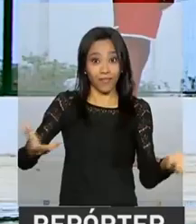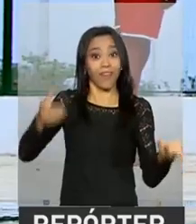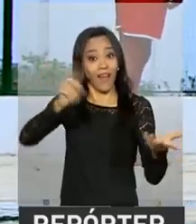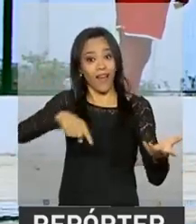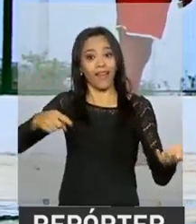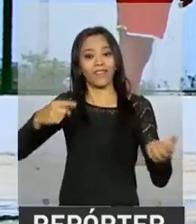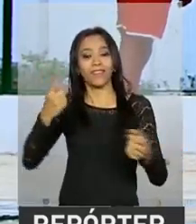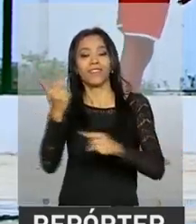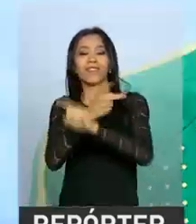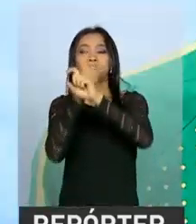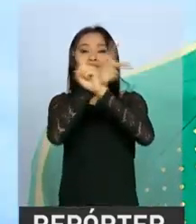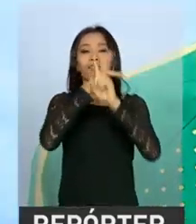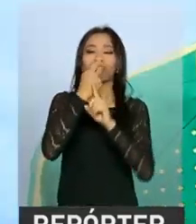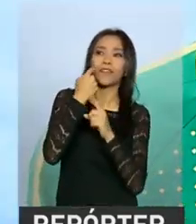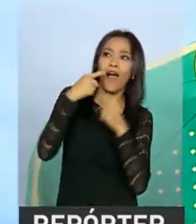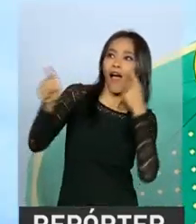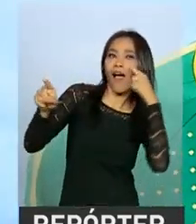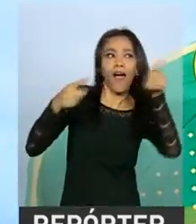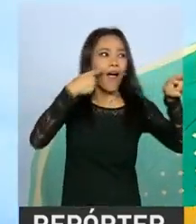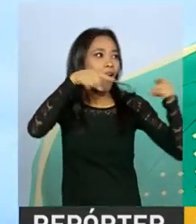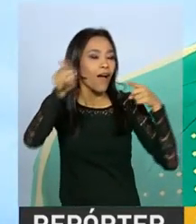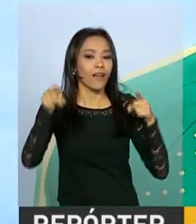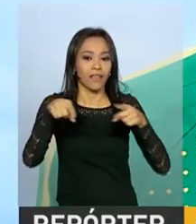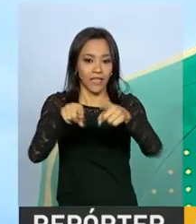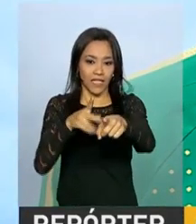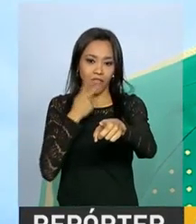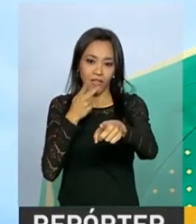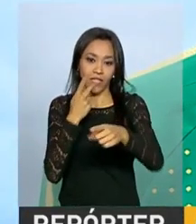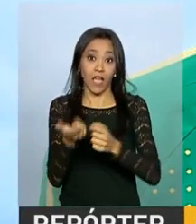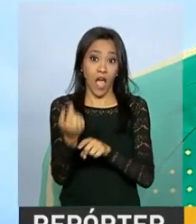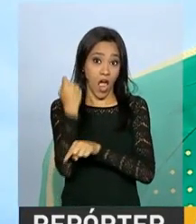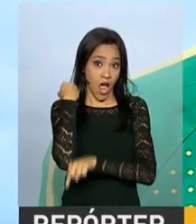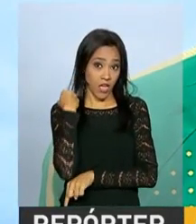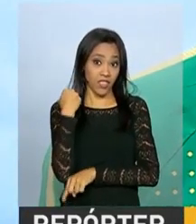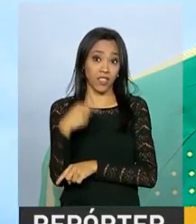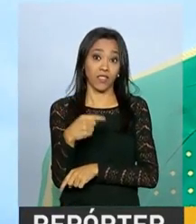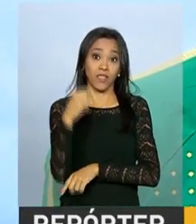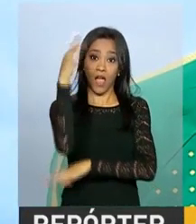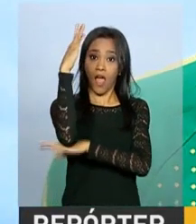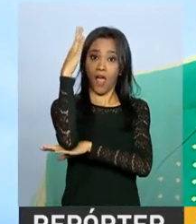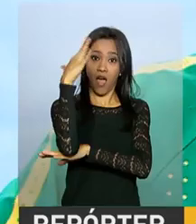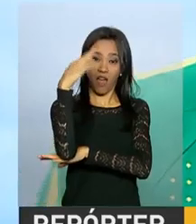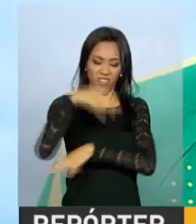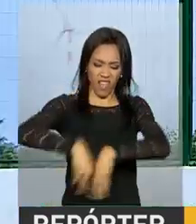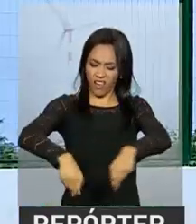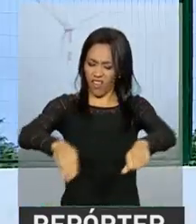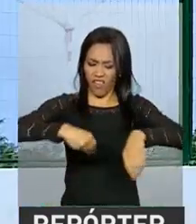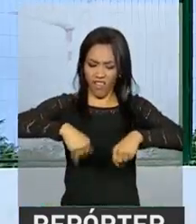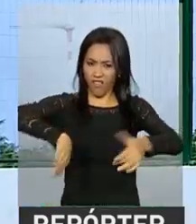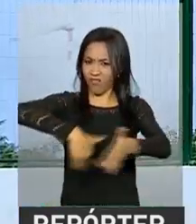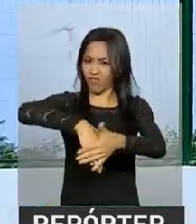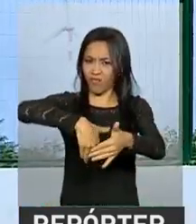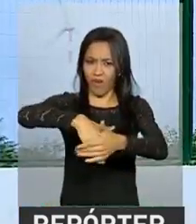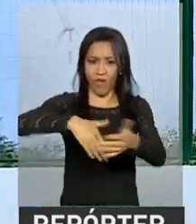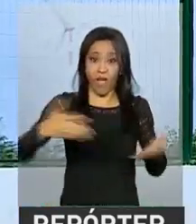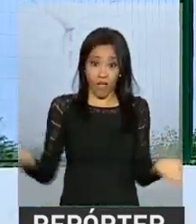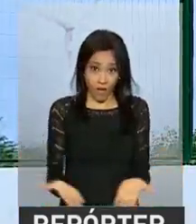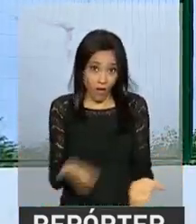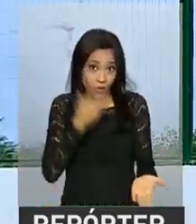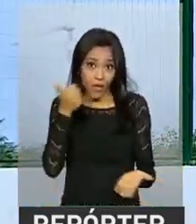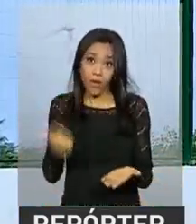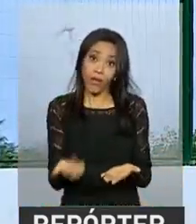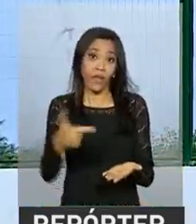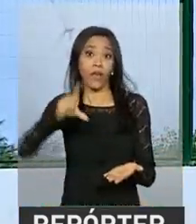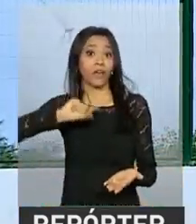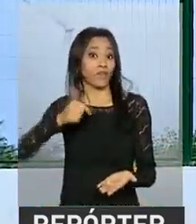cataventos a gente antes jogava debaixo esses pé de de algaroba na areia mesmo foi bom porque AES não tinha